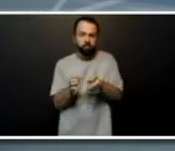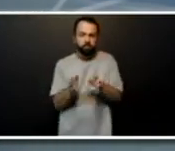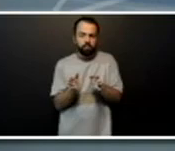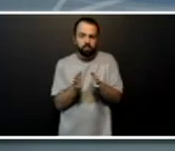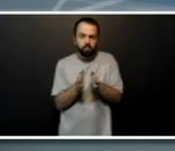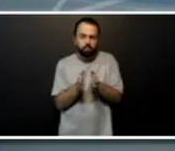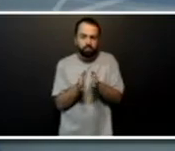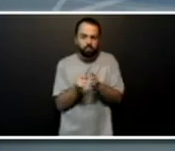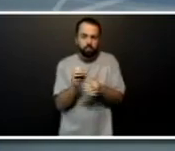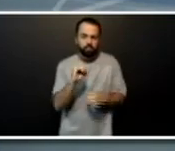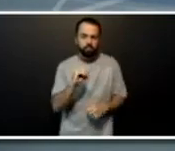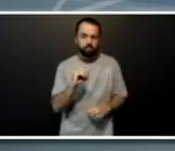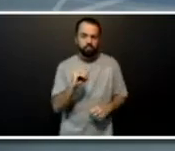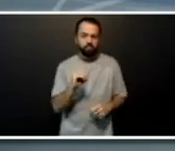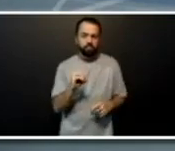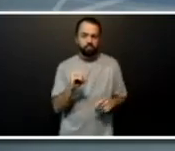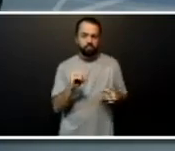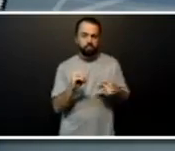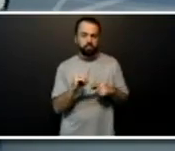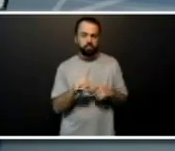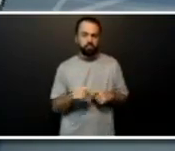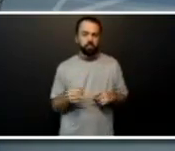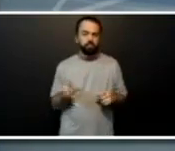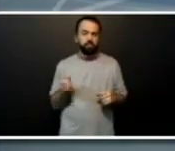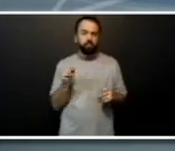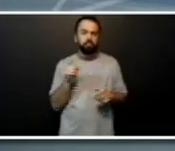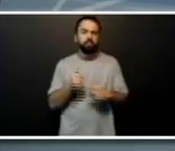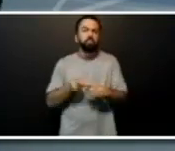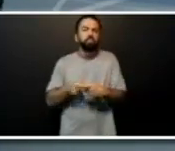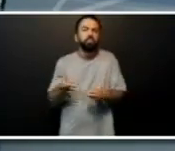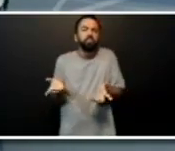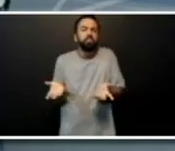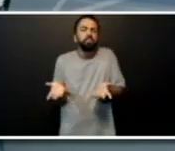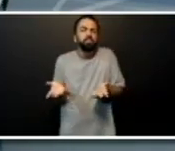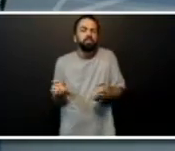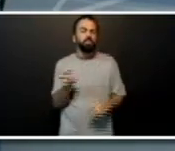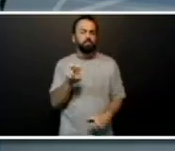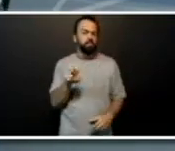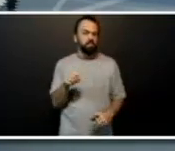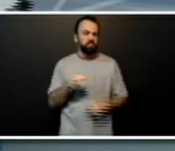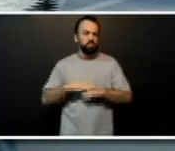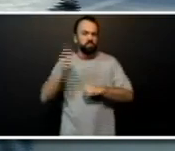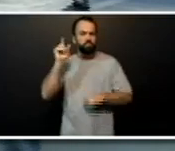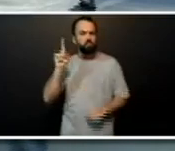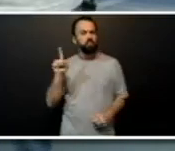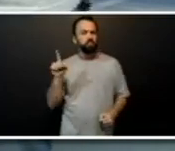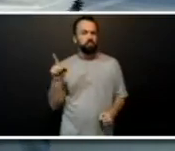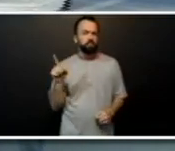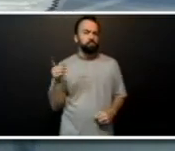pergunta, como assim? O 5 não é maior que 1?